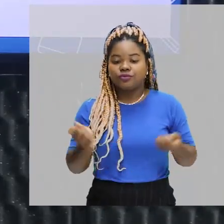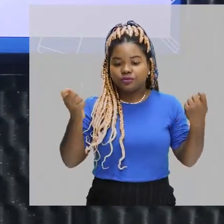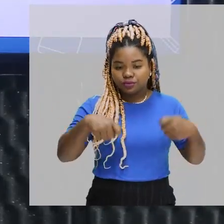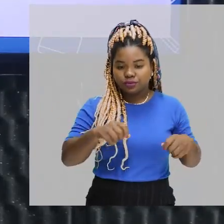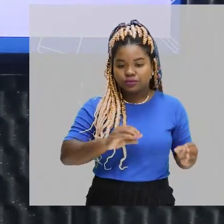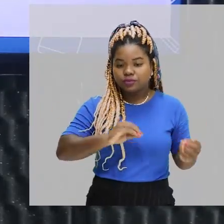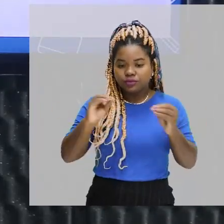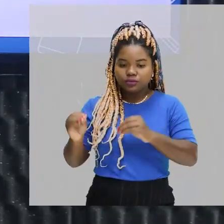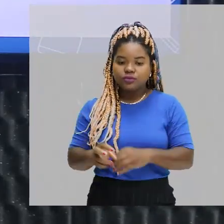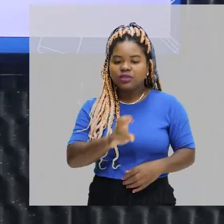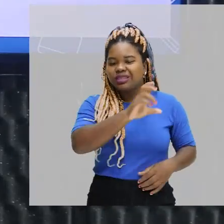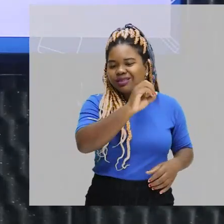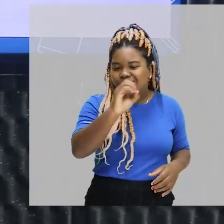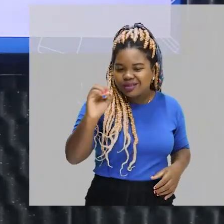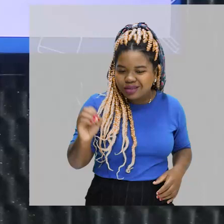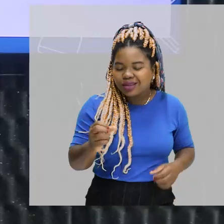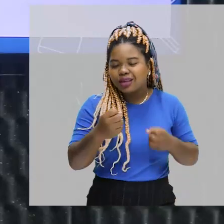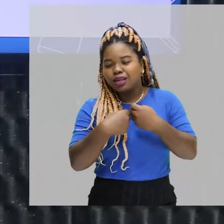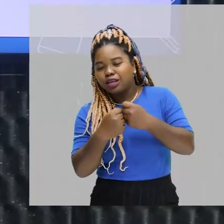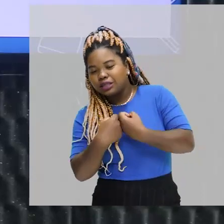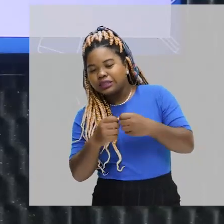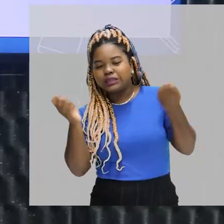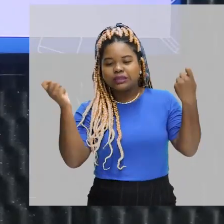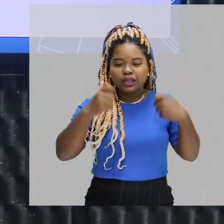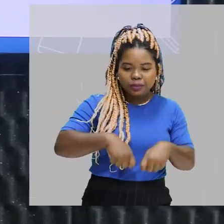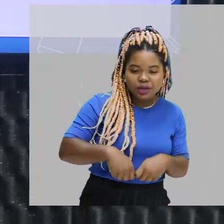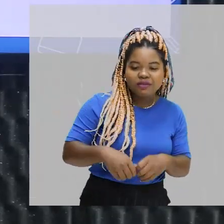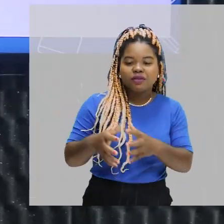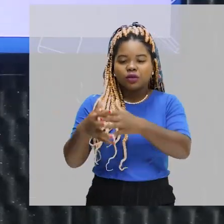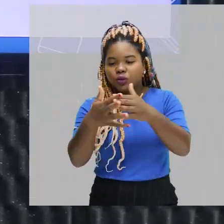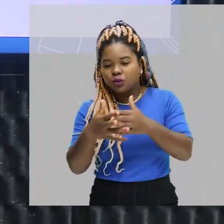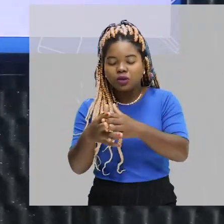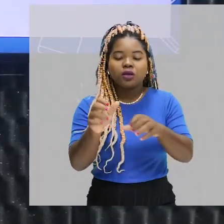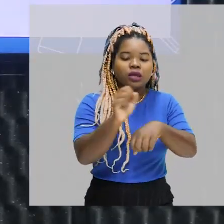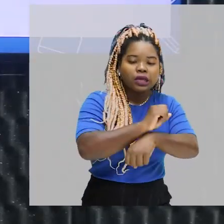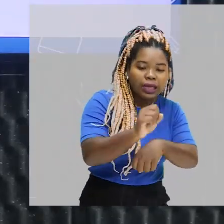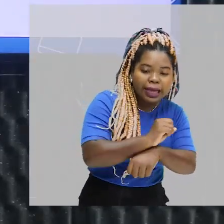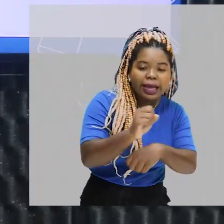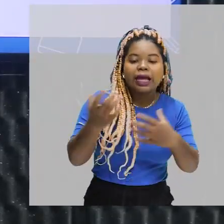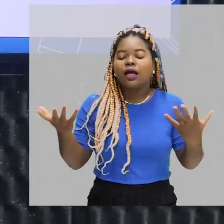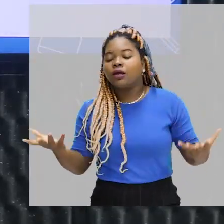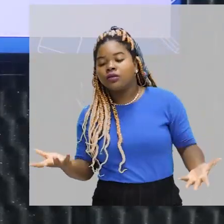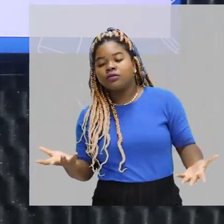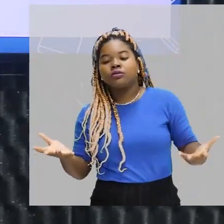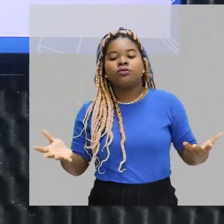500 ônibus, eu posso colocar ônibus, caminhão, carro, tanque,